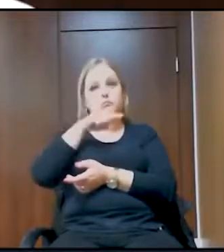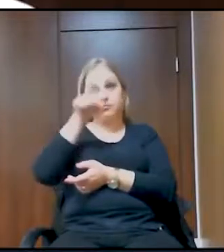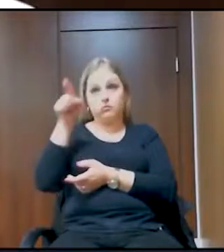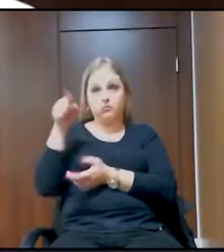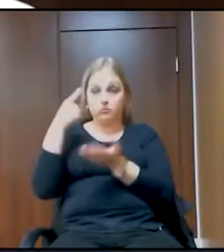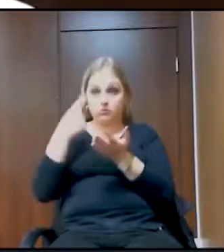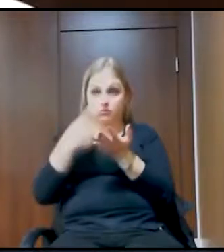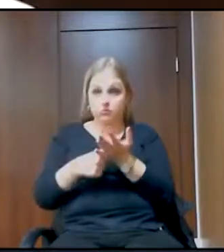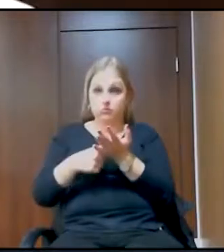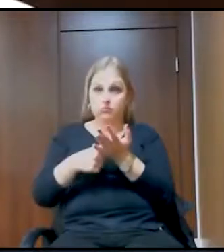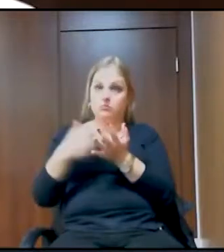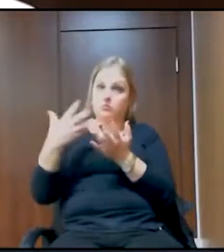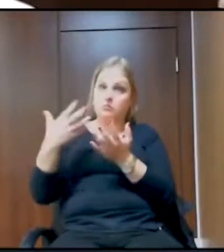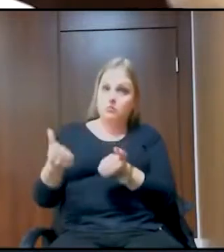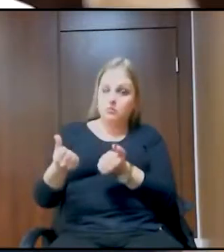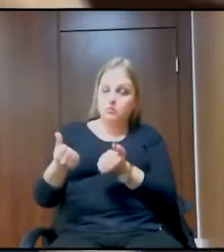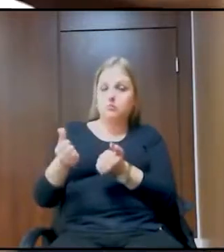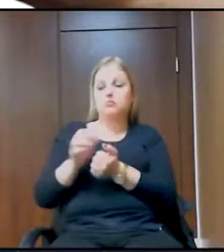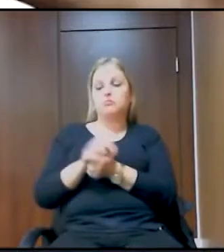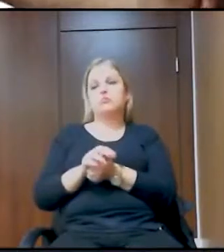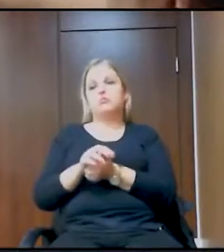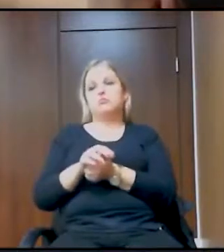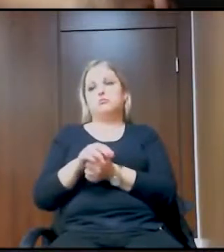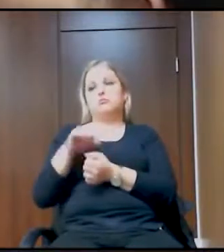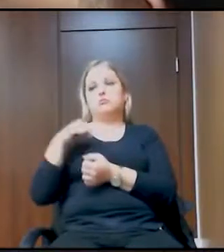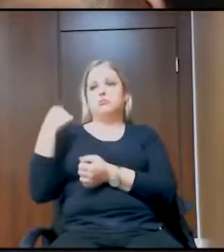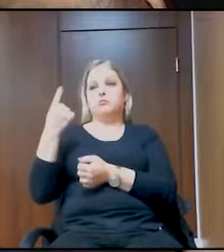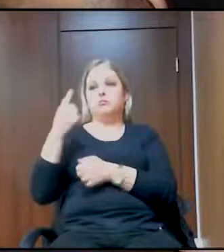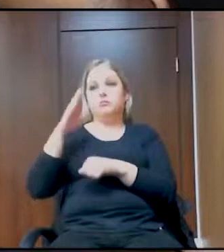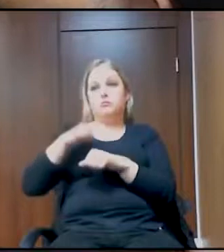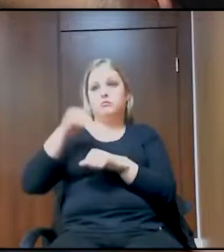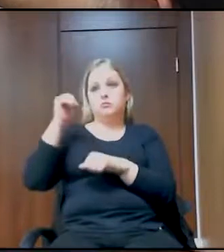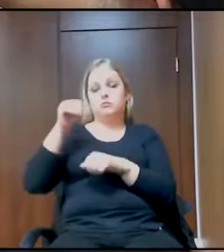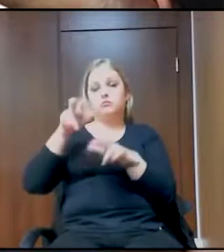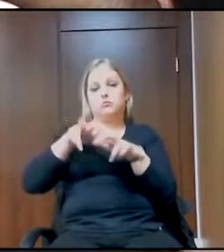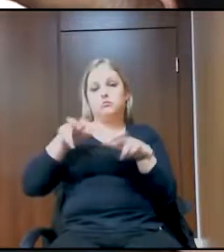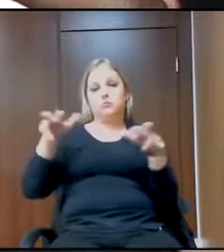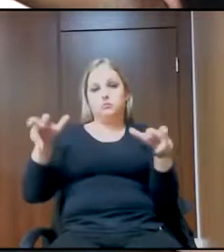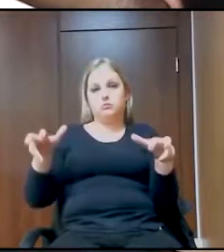aceitar. A gente tinha chamado para a mesa anterior